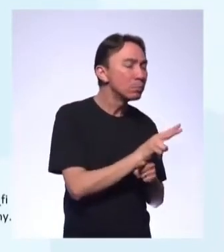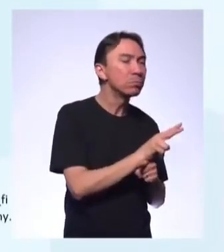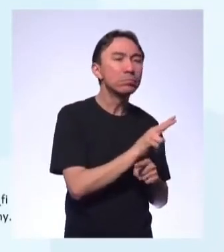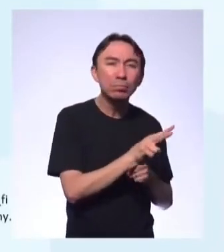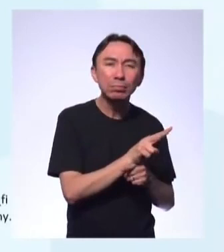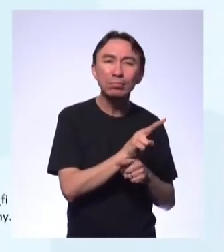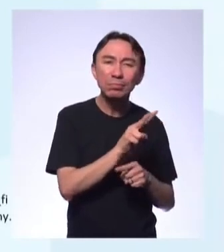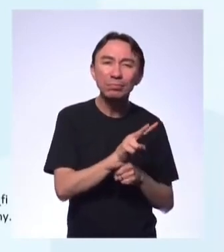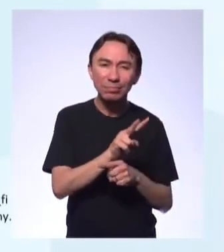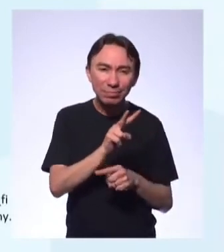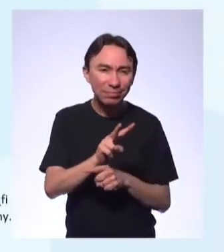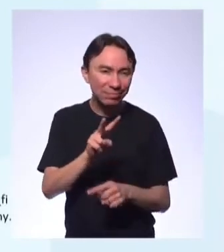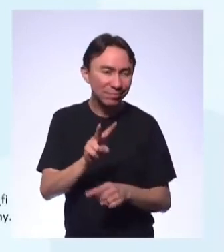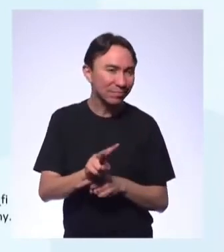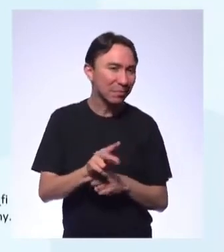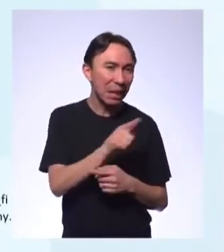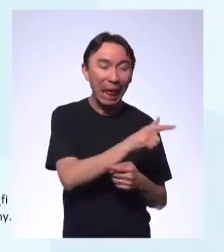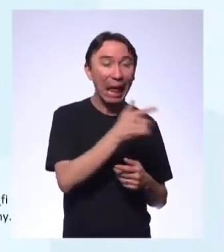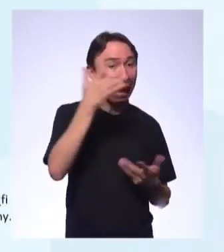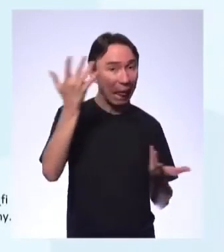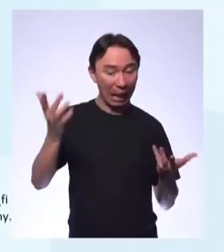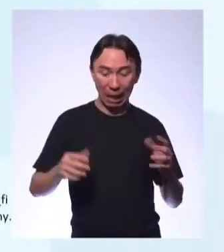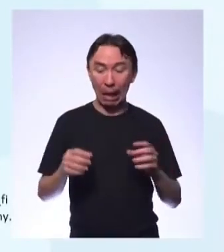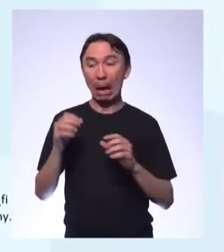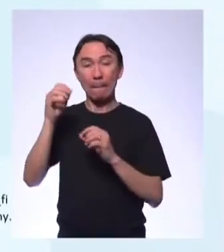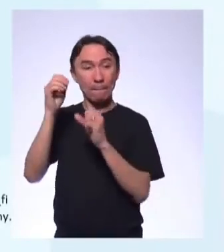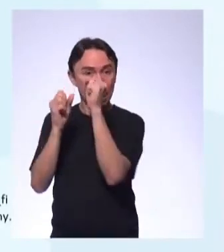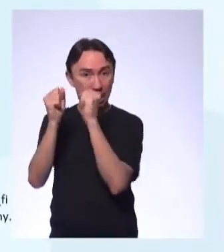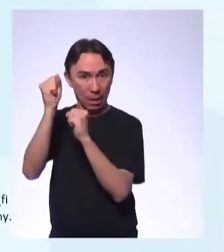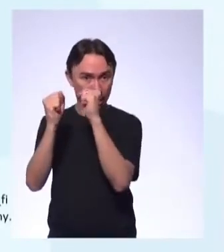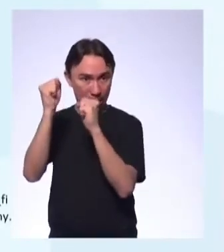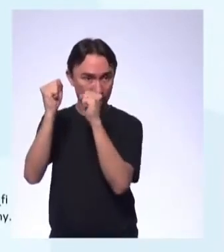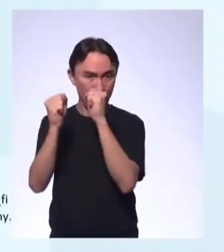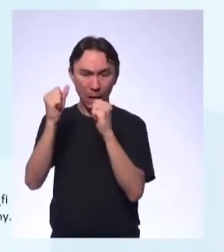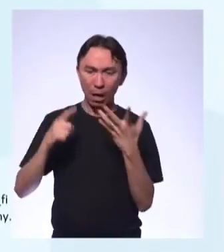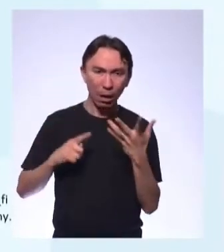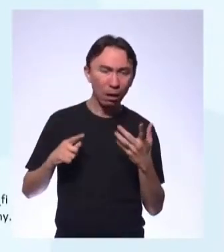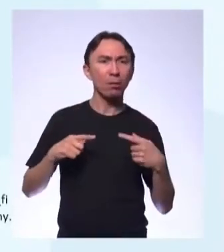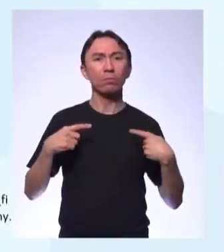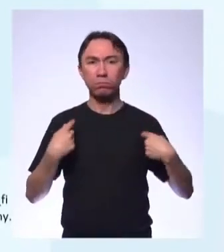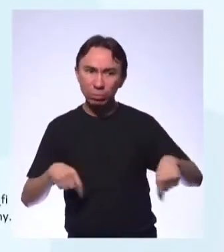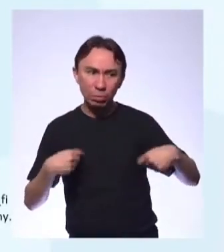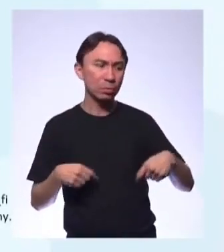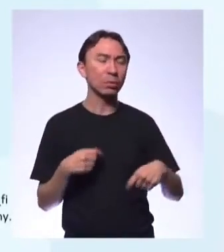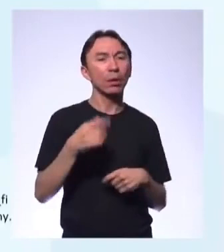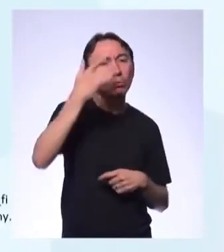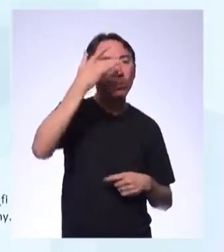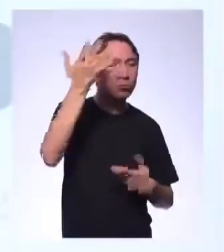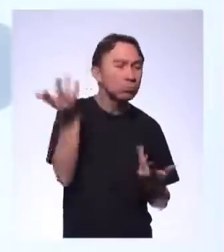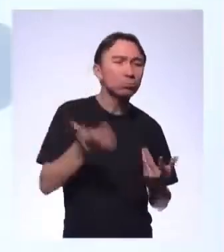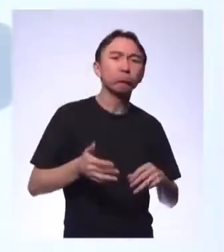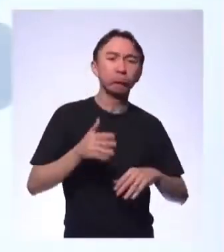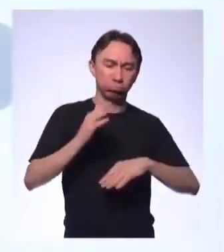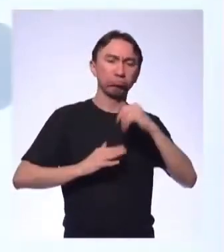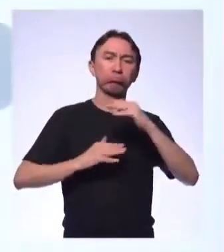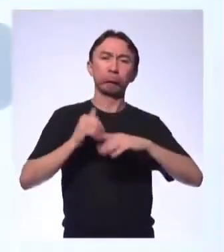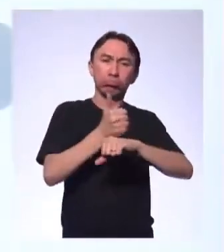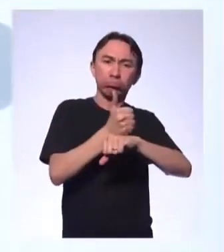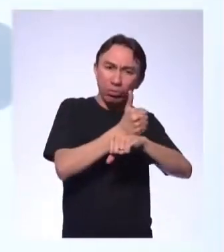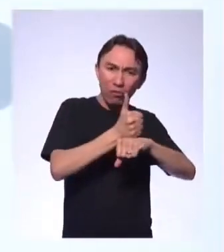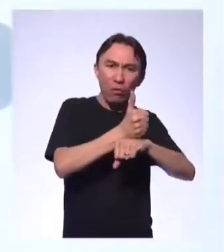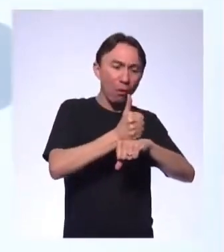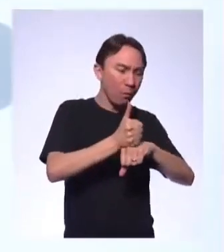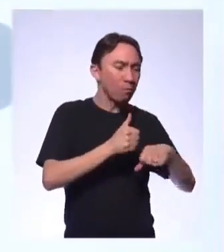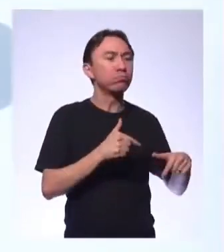de enxugar a quantidade de trabalhadores, mas ainda se exige a mão de obra especializada. Então, ele vai acompanhar todo